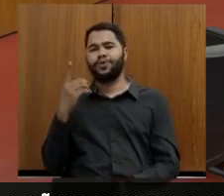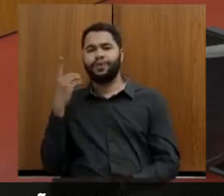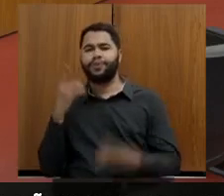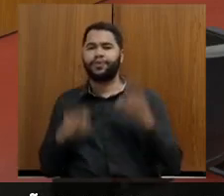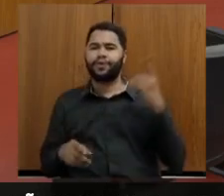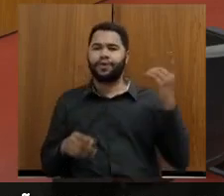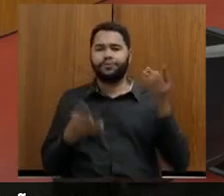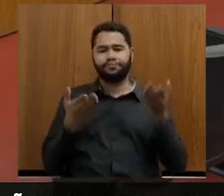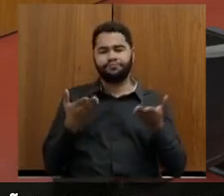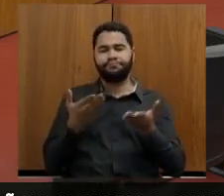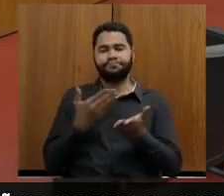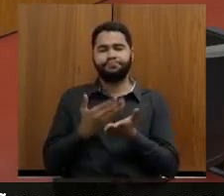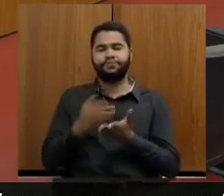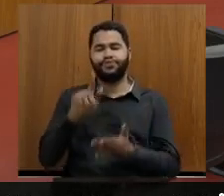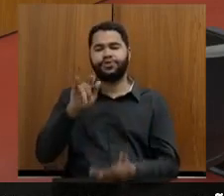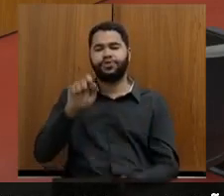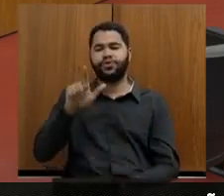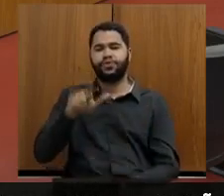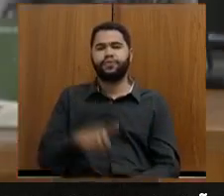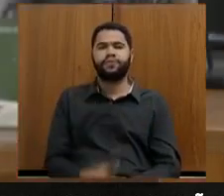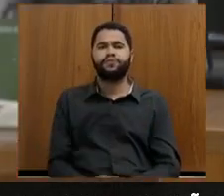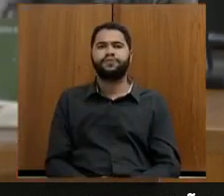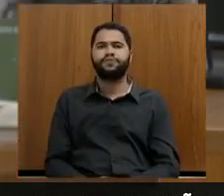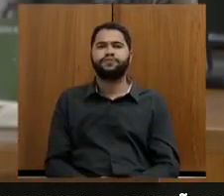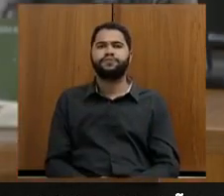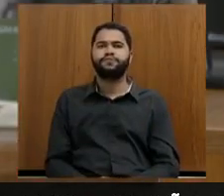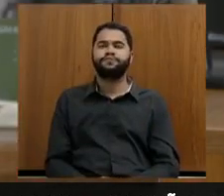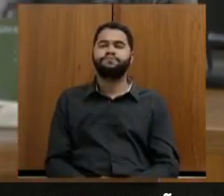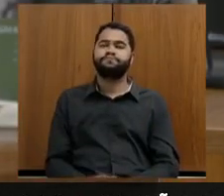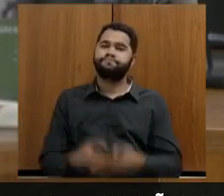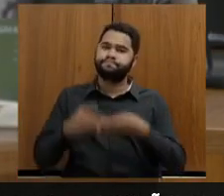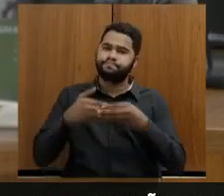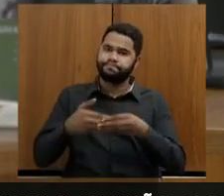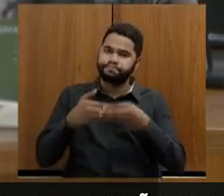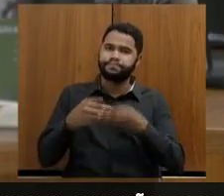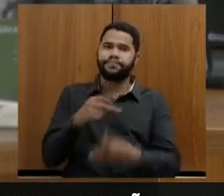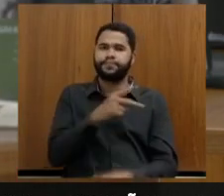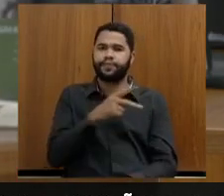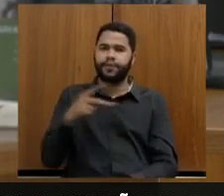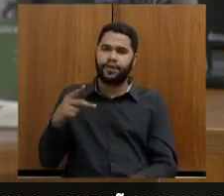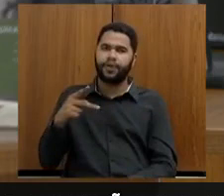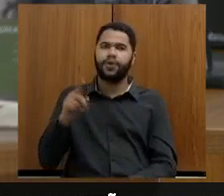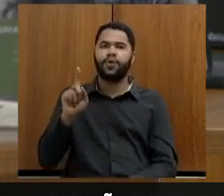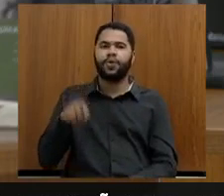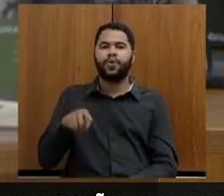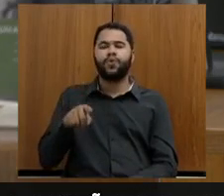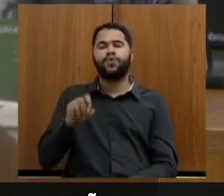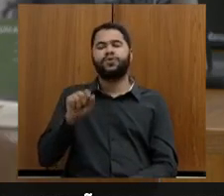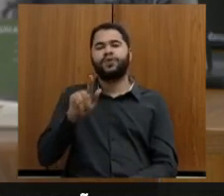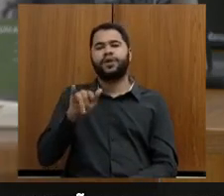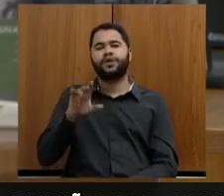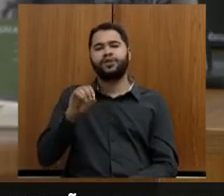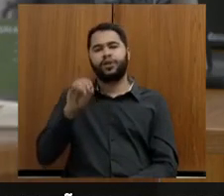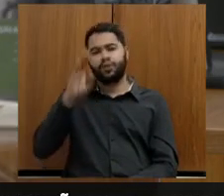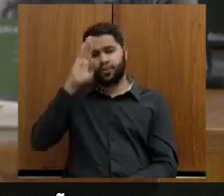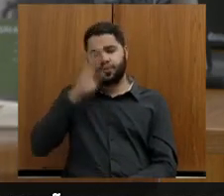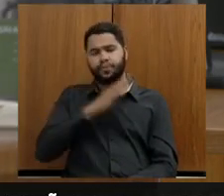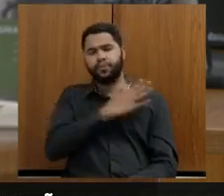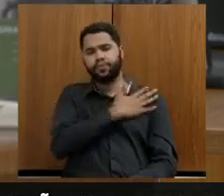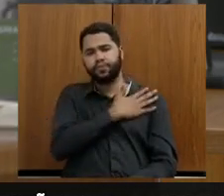gostei até a palavra Gil quero só dar o nosso Presidente dessa comissão sargento Rodrigues nosso amigo